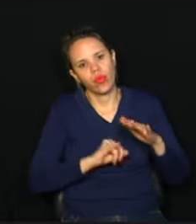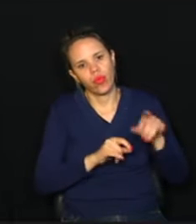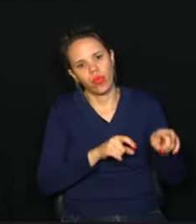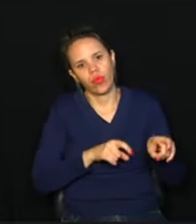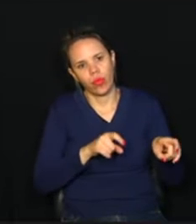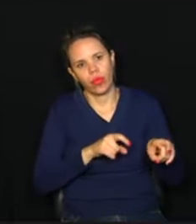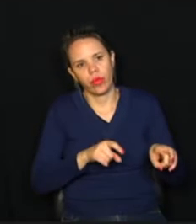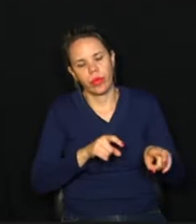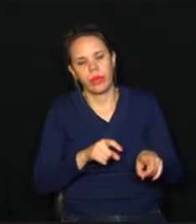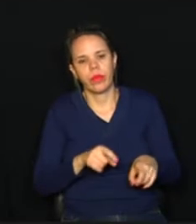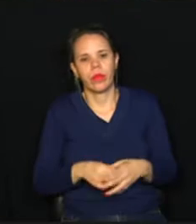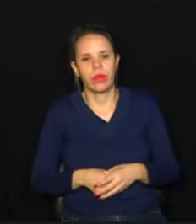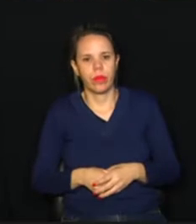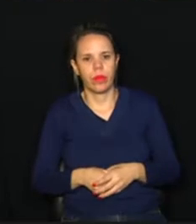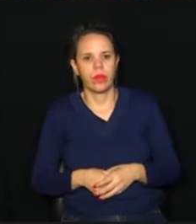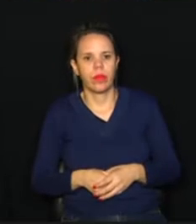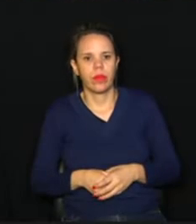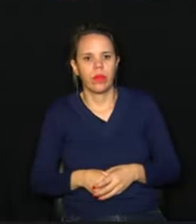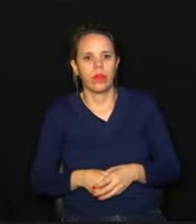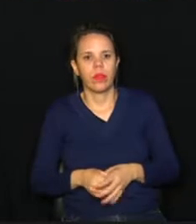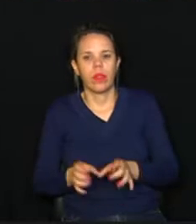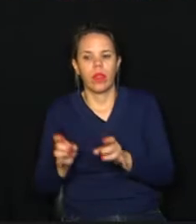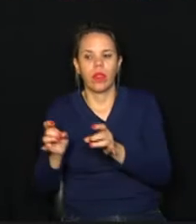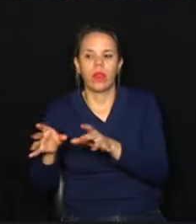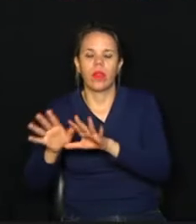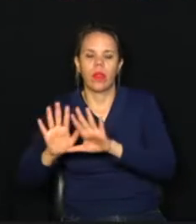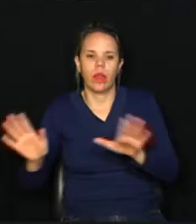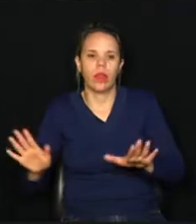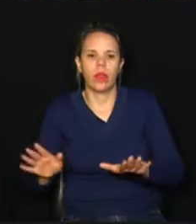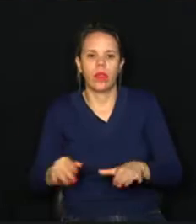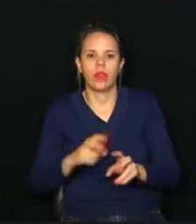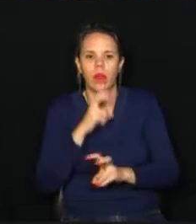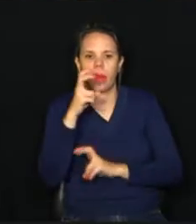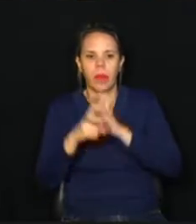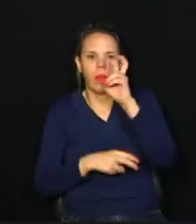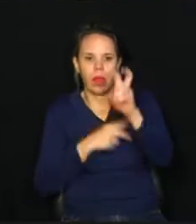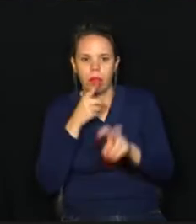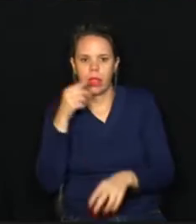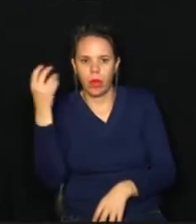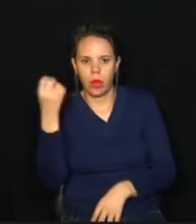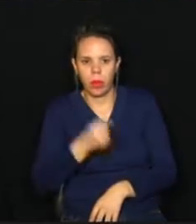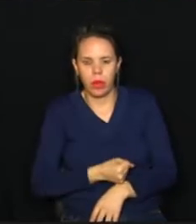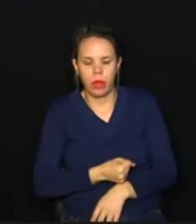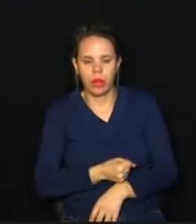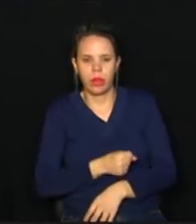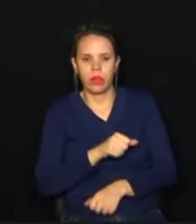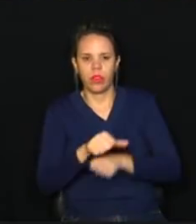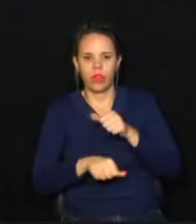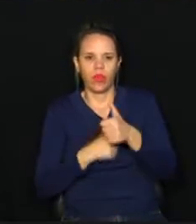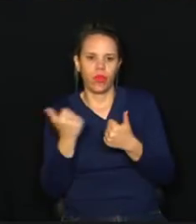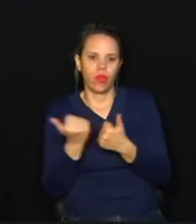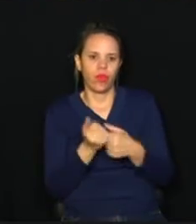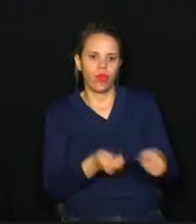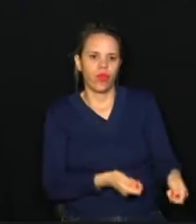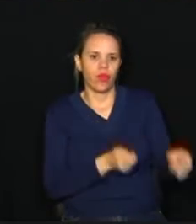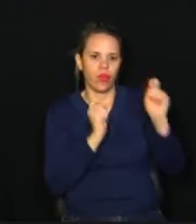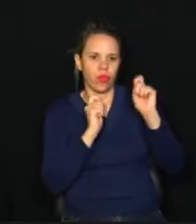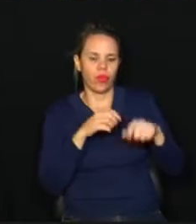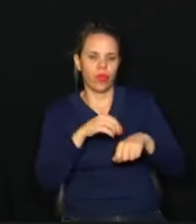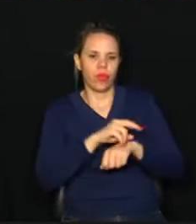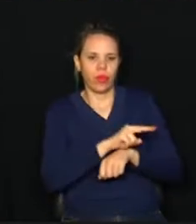em concessão o Parque da Água Branca, em São Paulo, retirando do local o Instituto de Pesca. Transferem-se